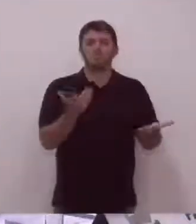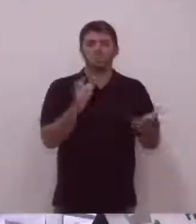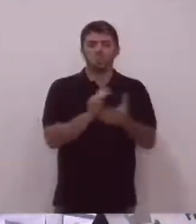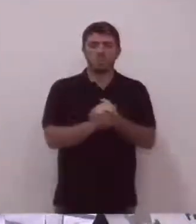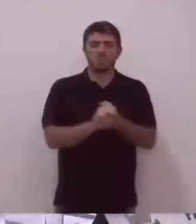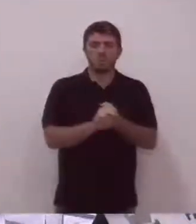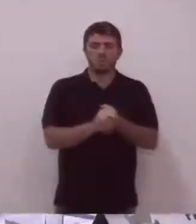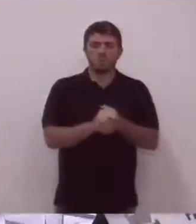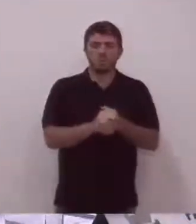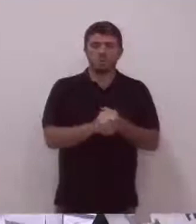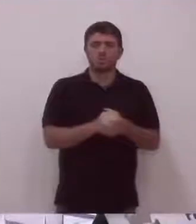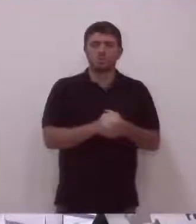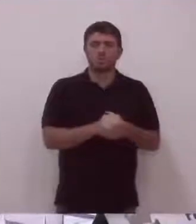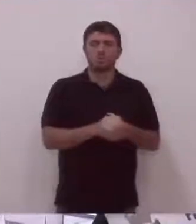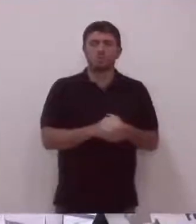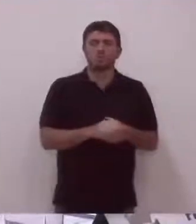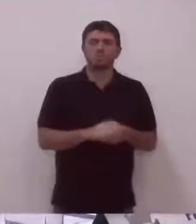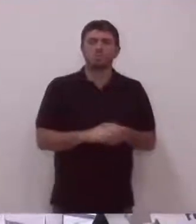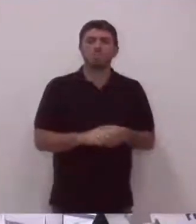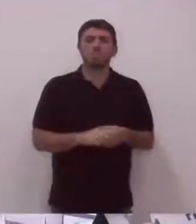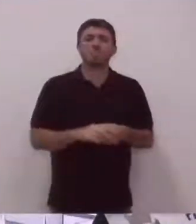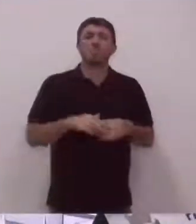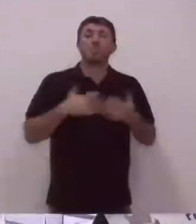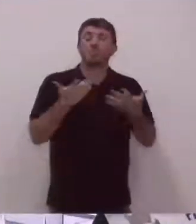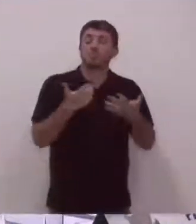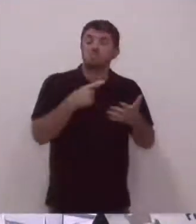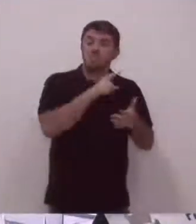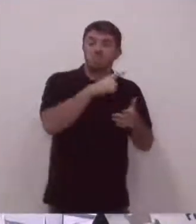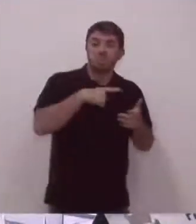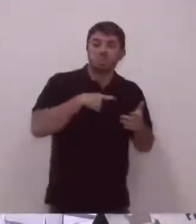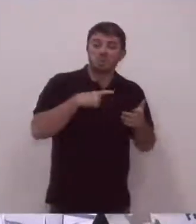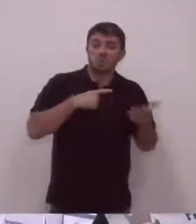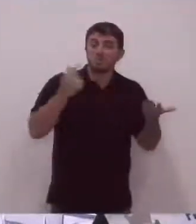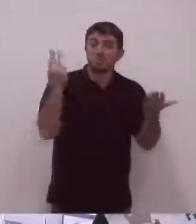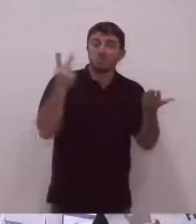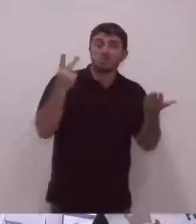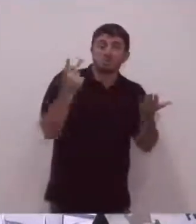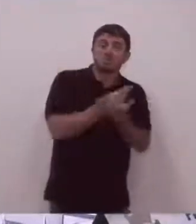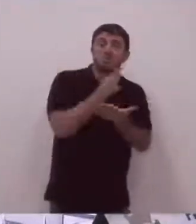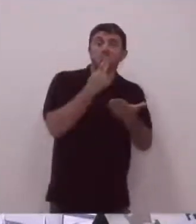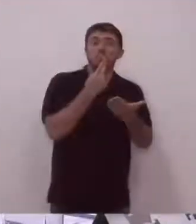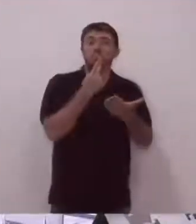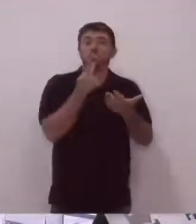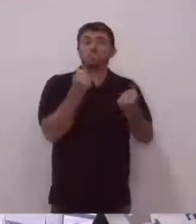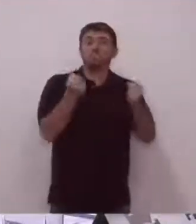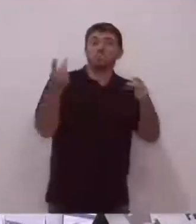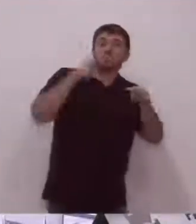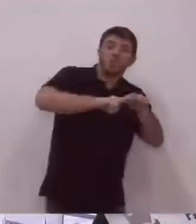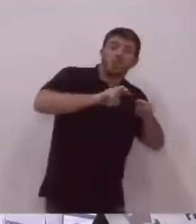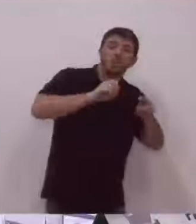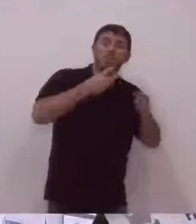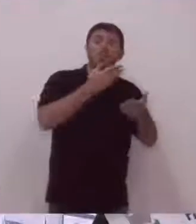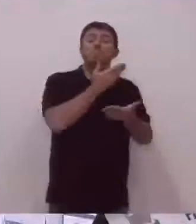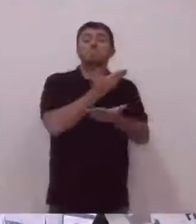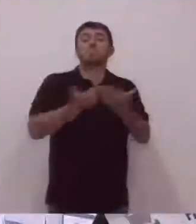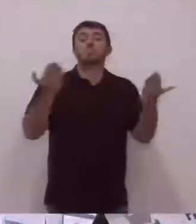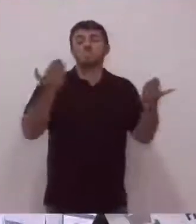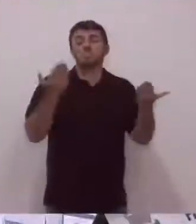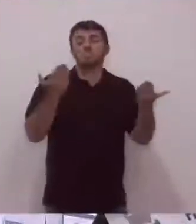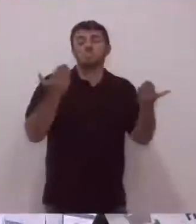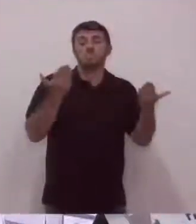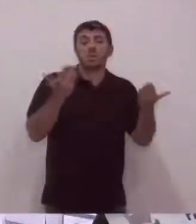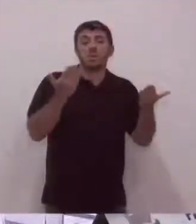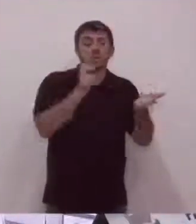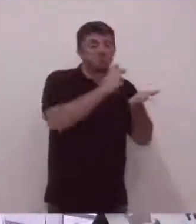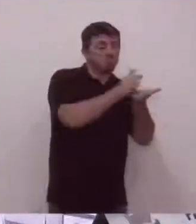exemplo, além das penalidades penais e civis, há de perder o cargo no âmbito. Mas se, por exemplo, não houve má fé, há de se